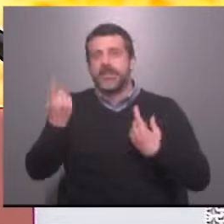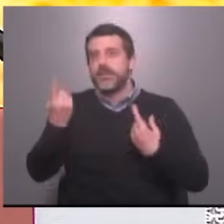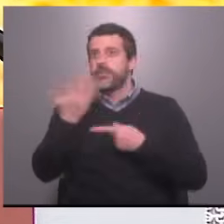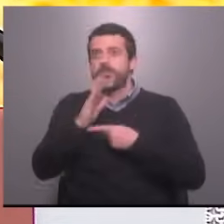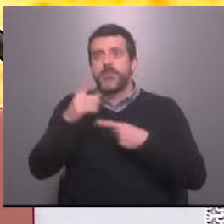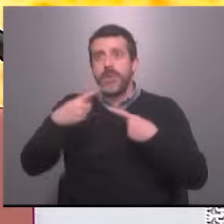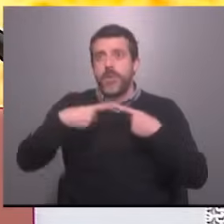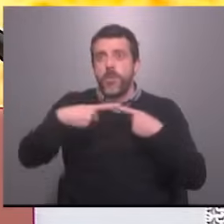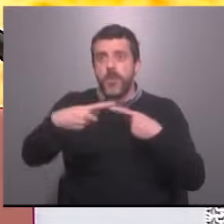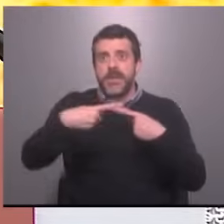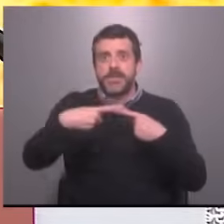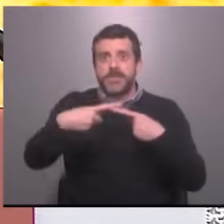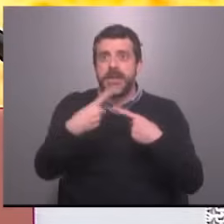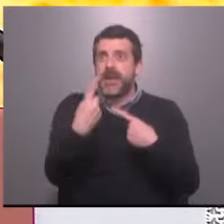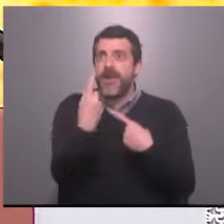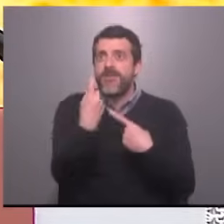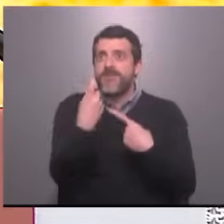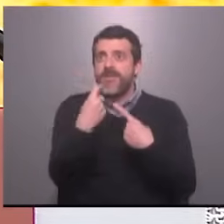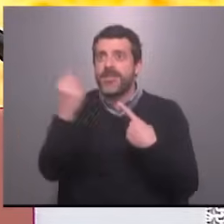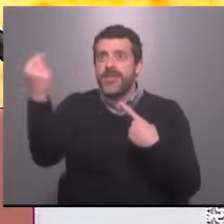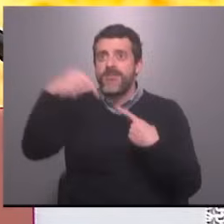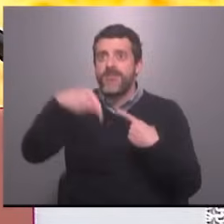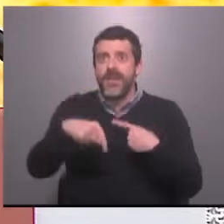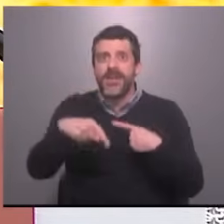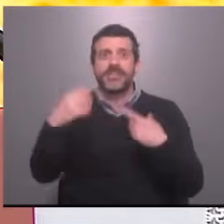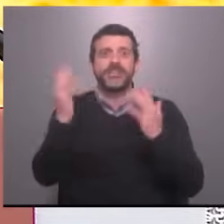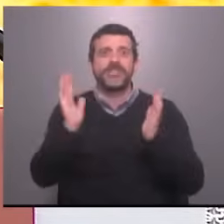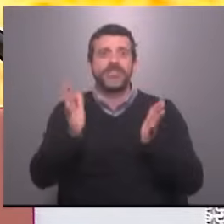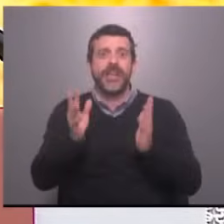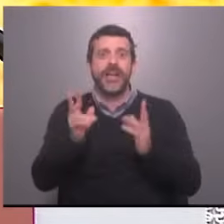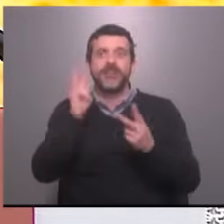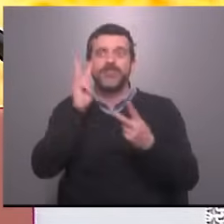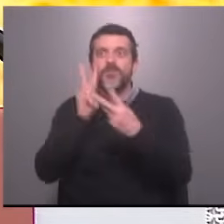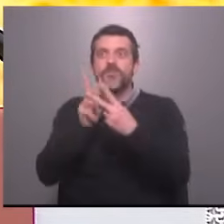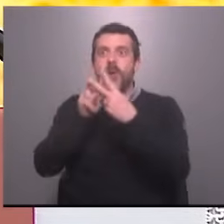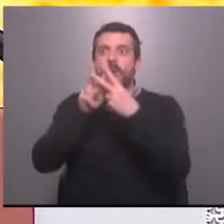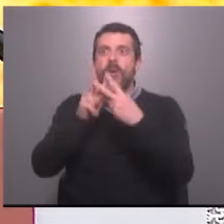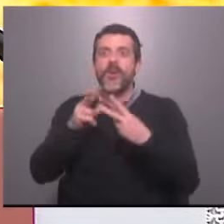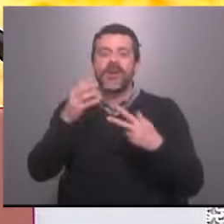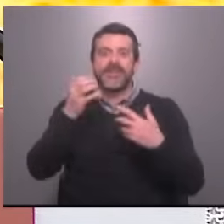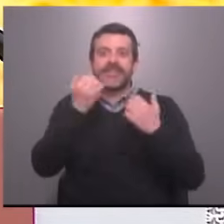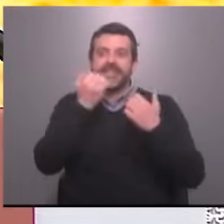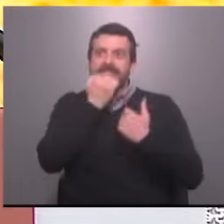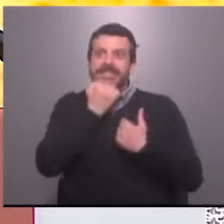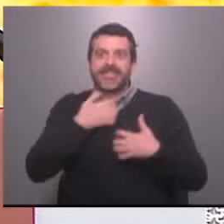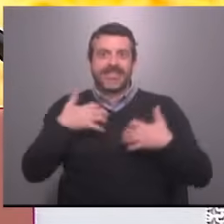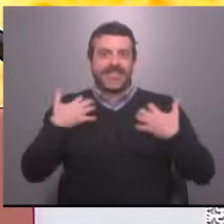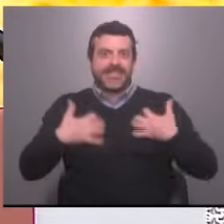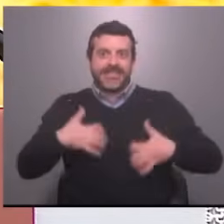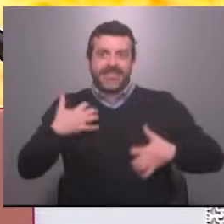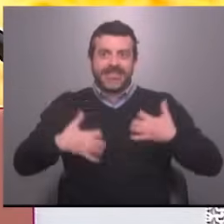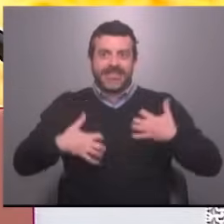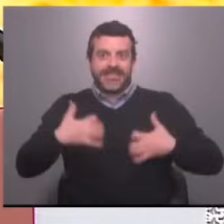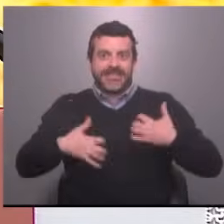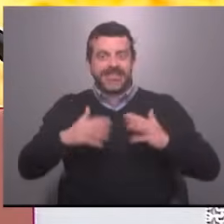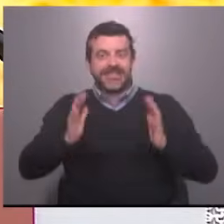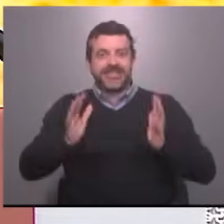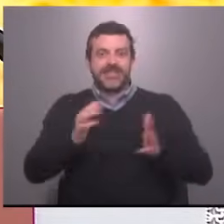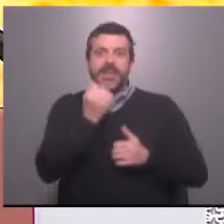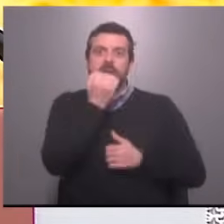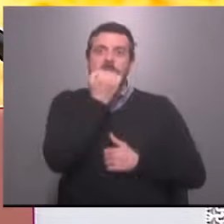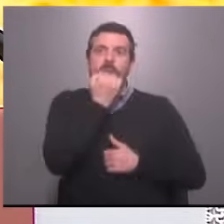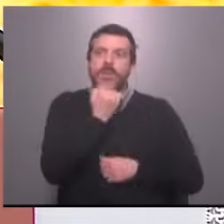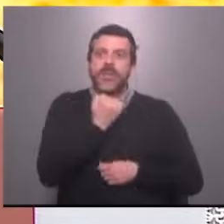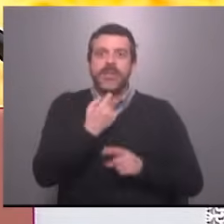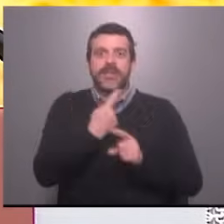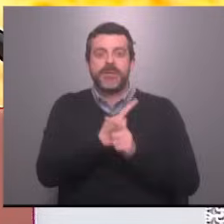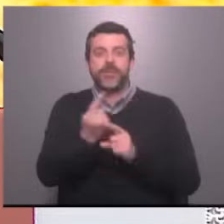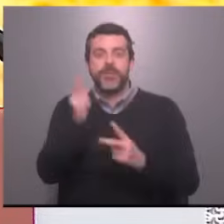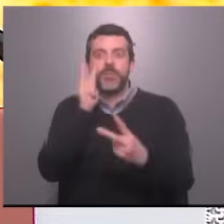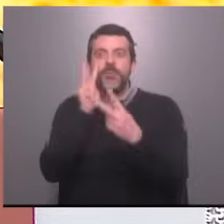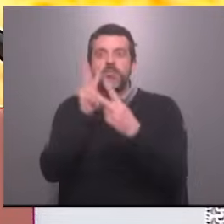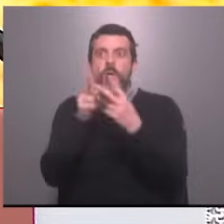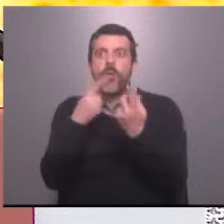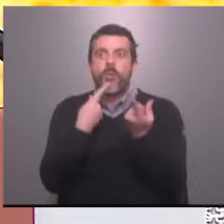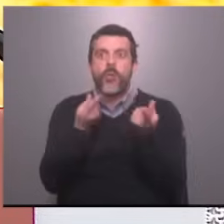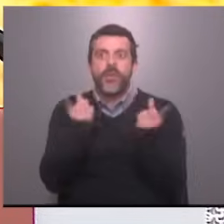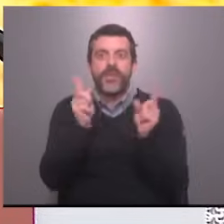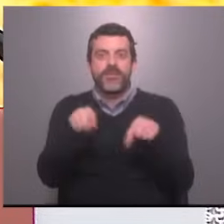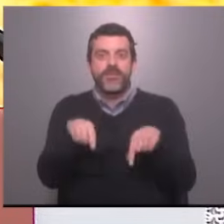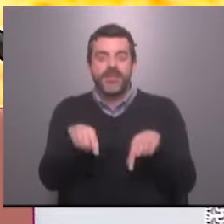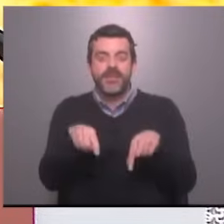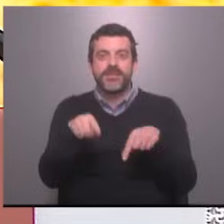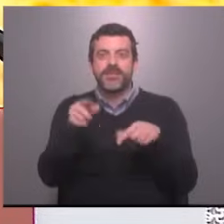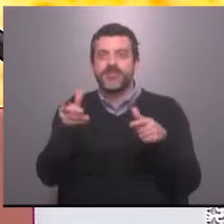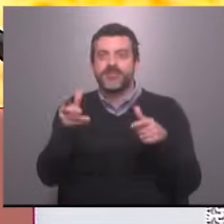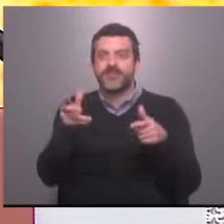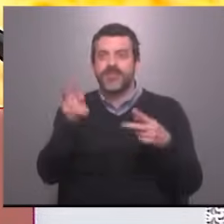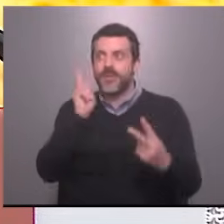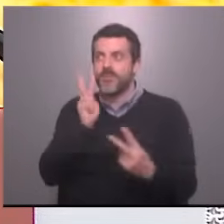Sabemos que chega daqui a uma semana e já estamos a viver a alegria desse encontro. Já estamos a sentir o contentamento